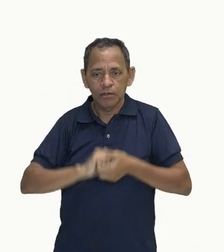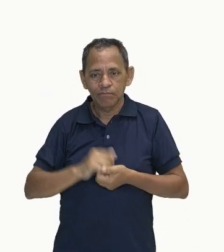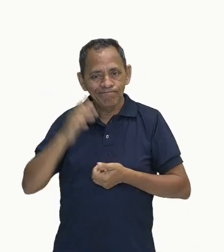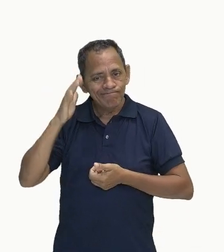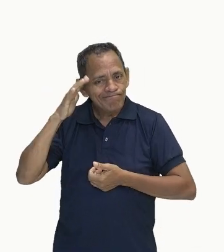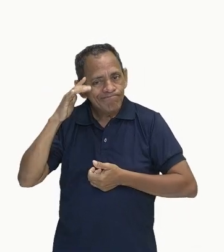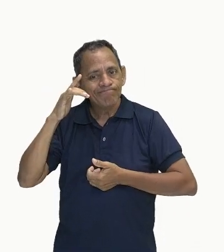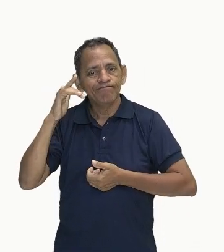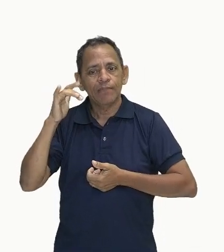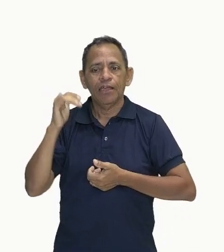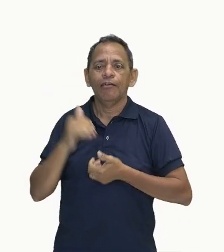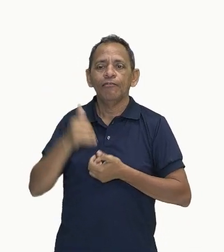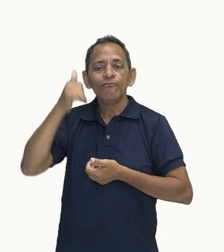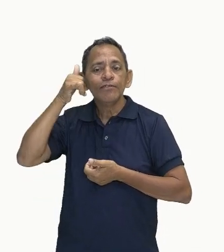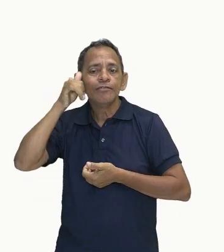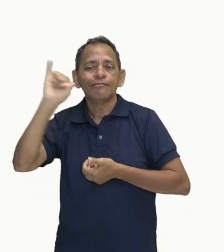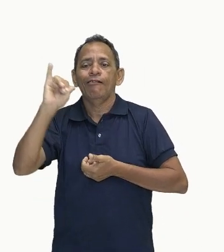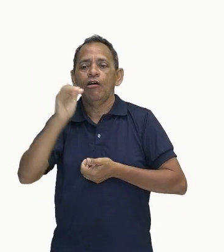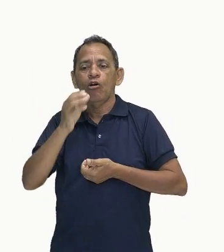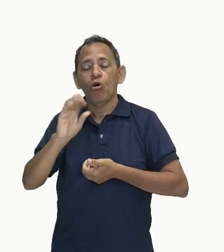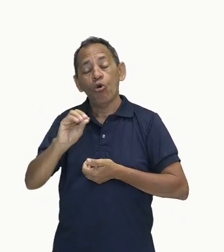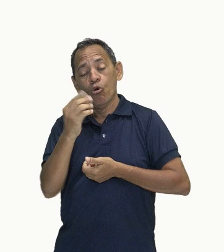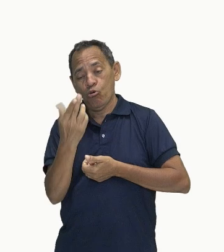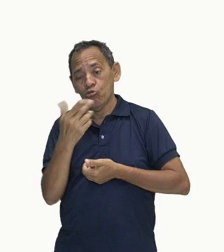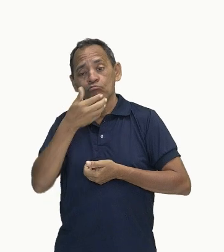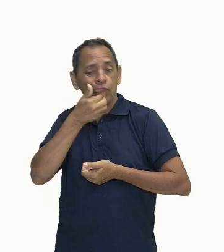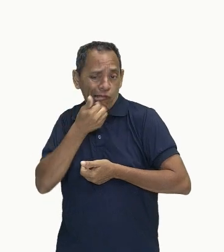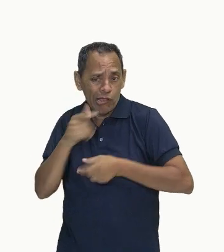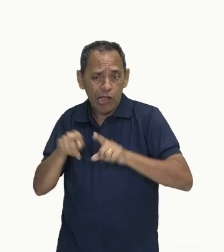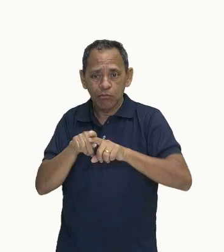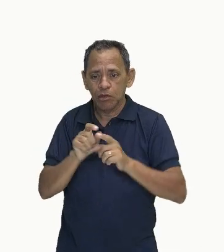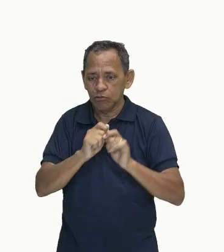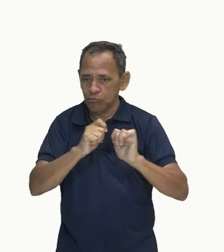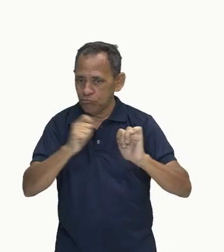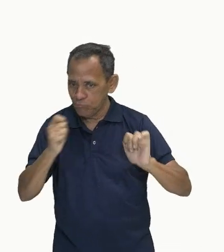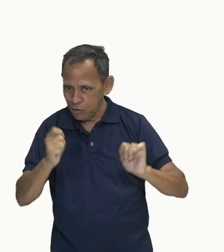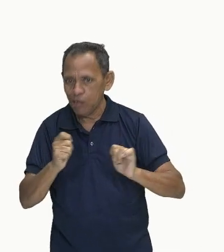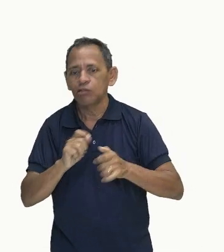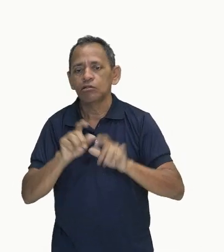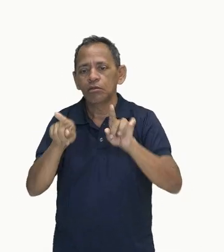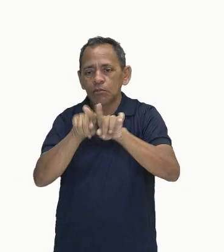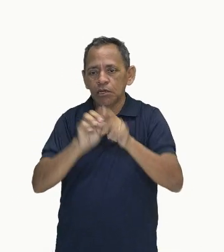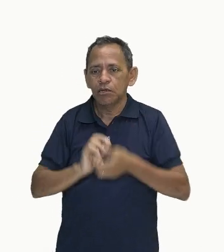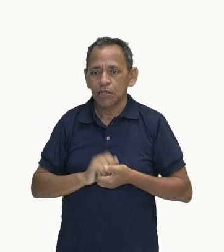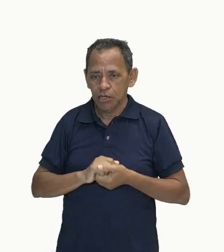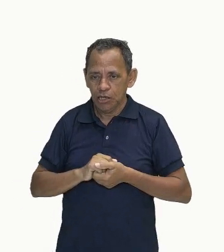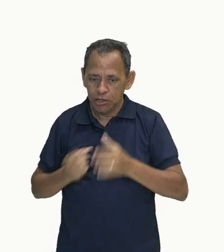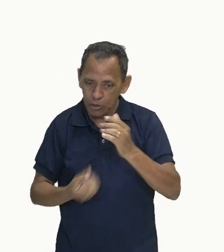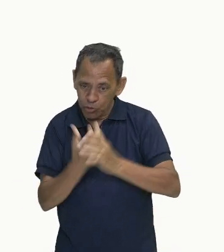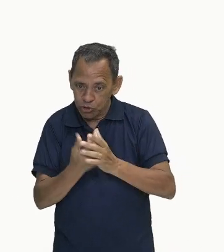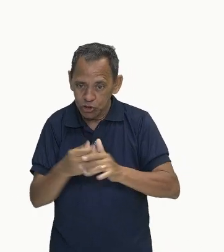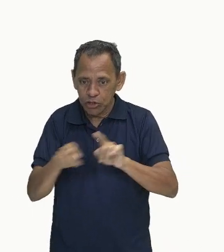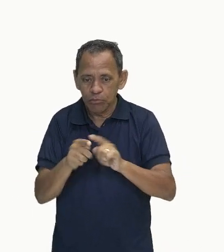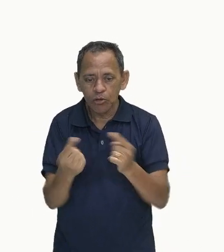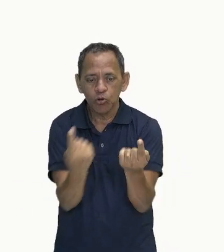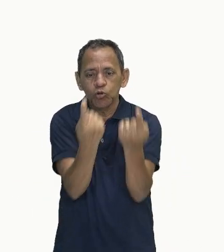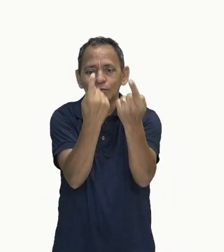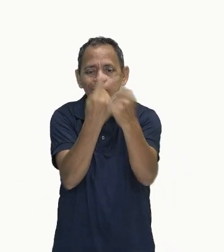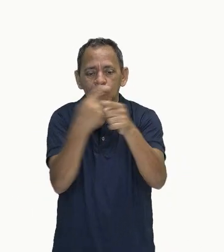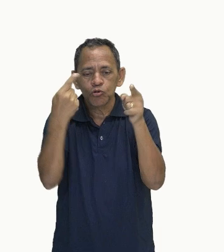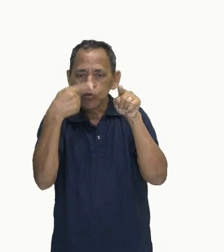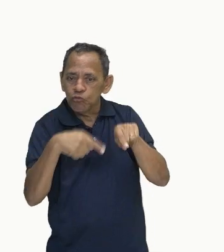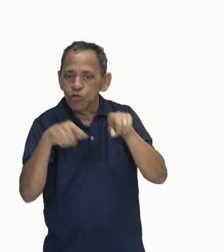evitar, né, ou então melhorar essa questão desse aumento dessa produtividade, mas também em contraponto com esses desafios, né,